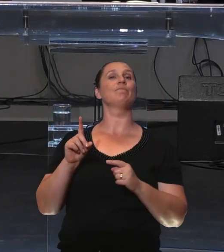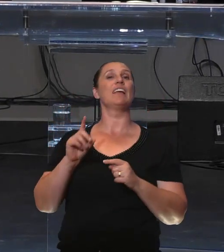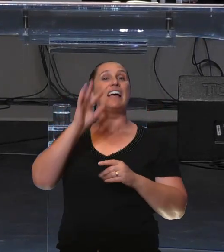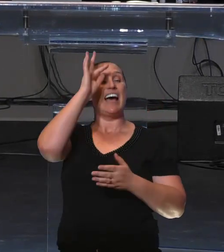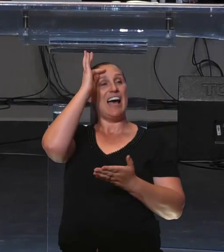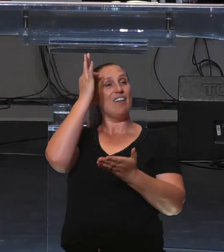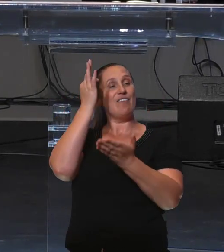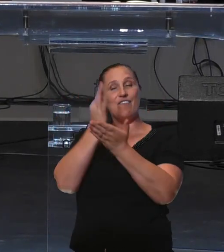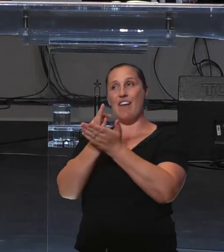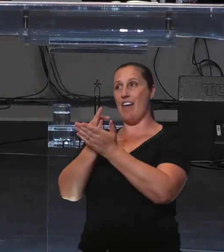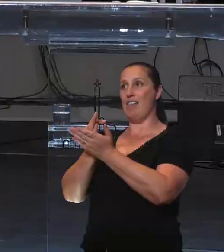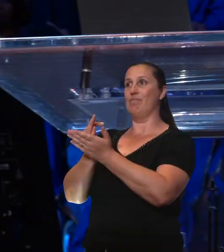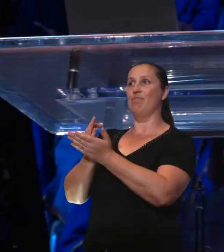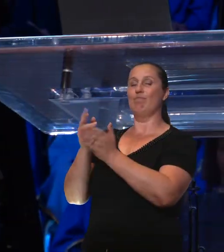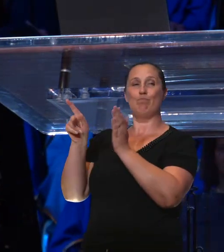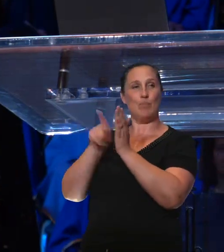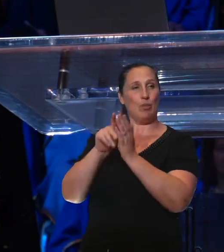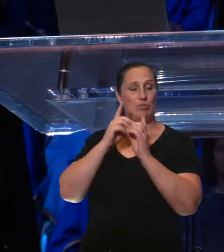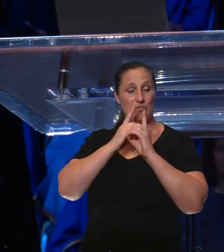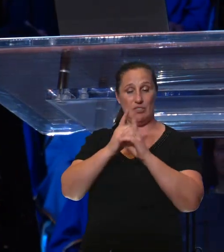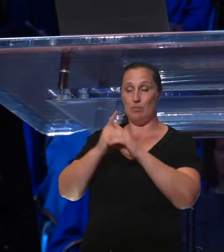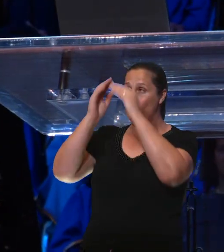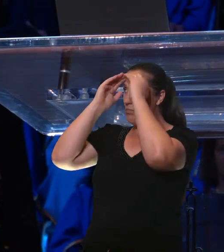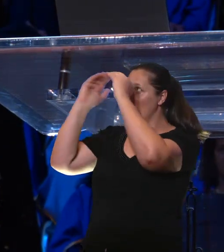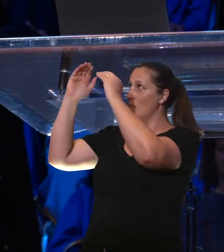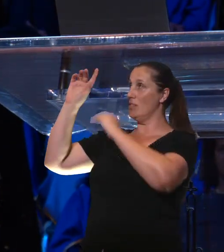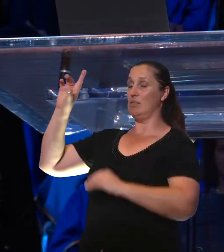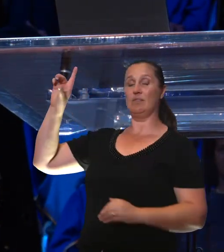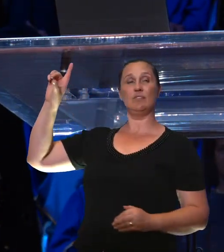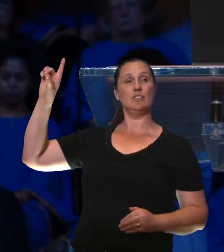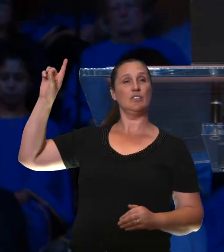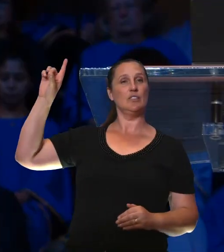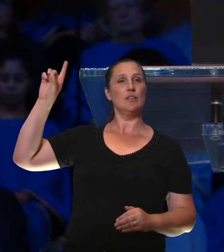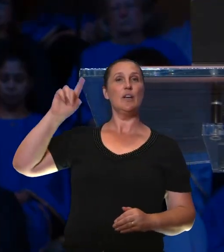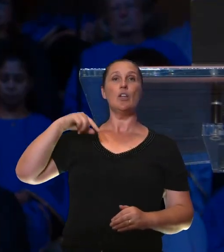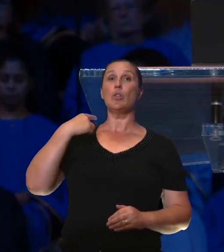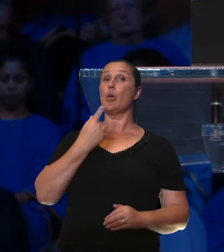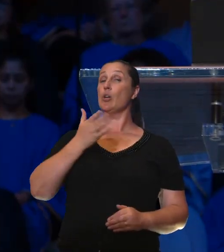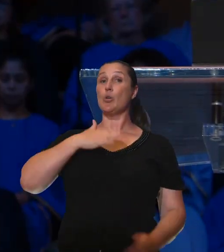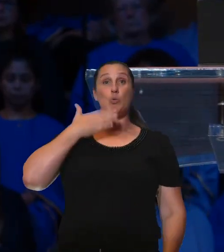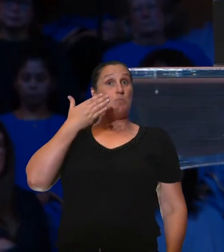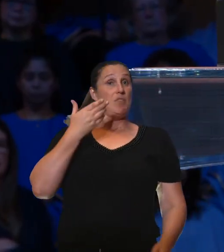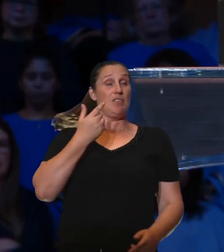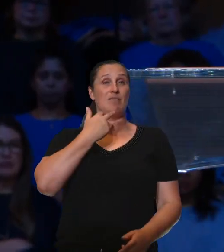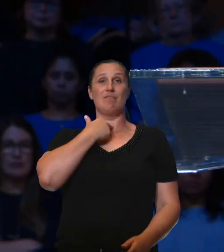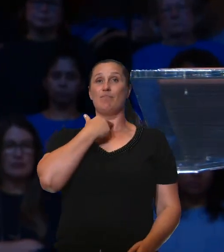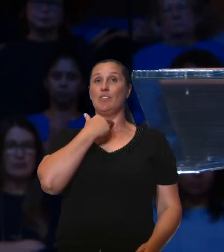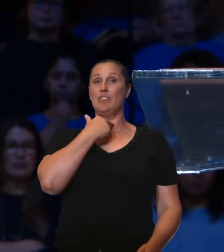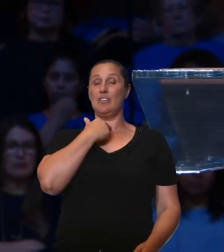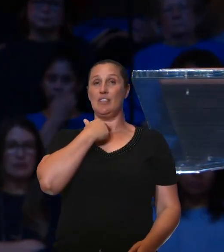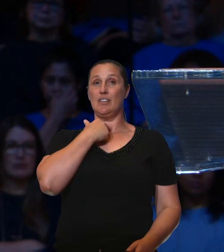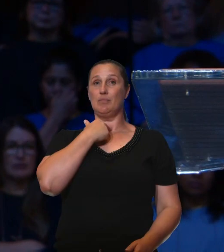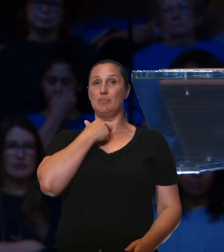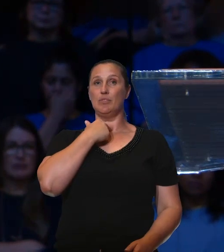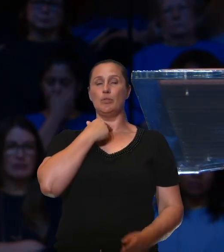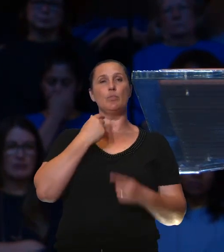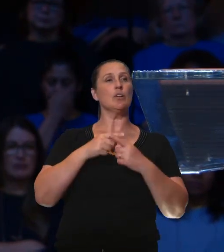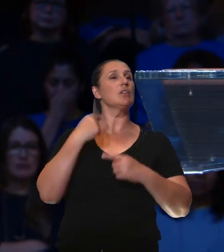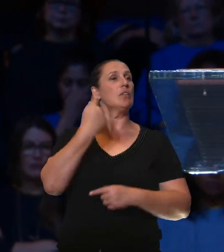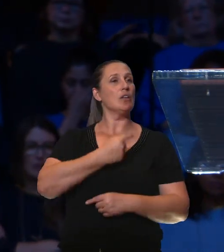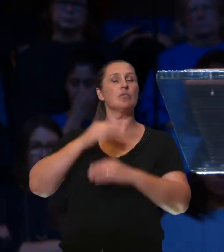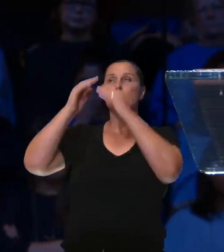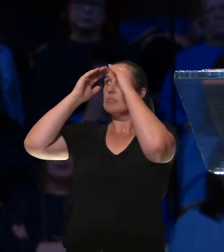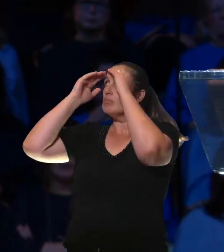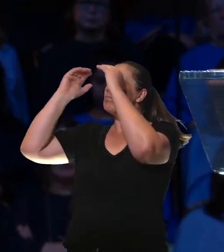em obedecê-los. Nós não podemos nos surpreender, porque estamos obedecendo a Deus